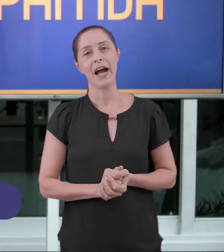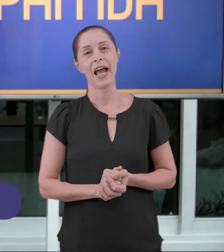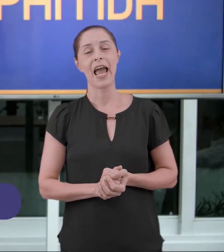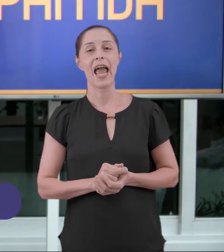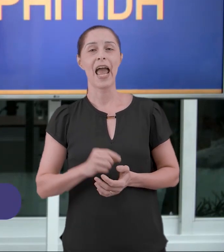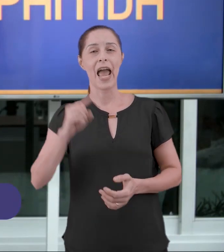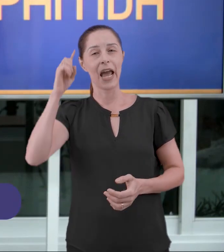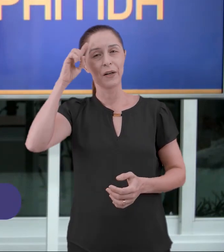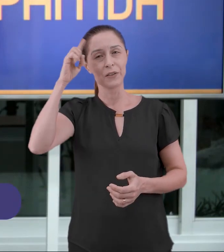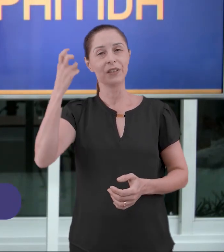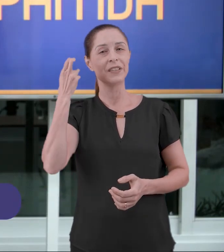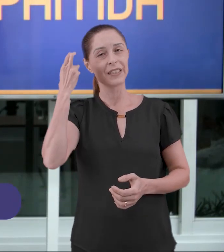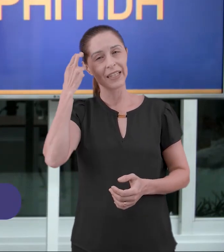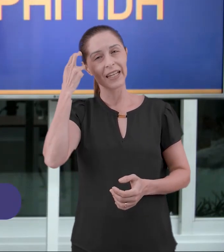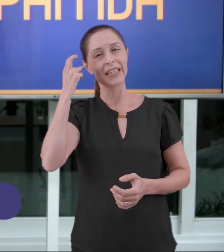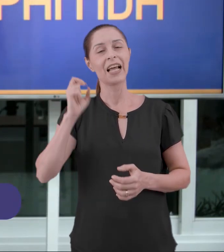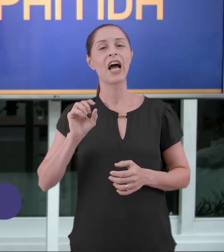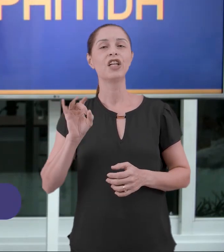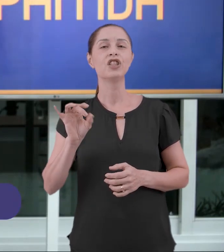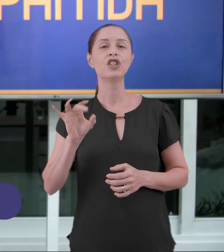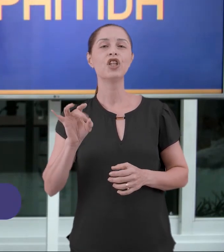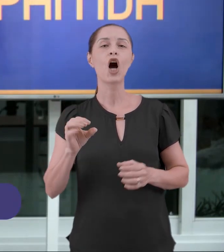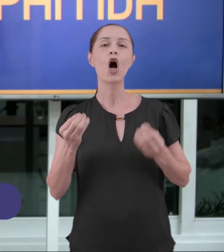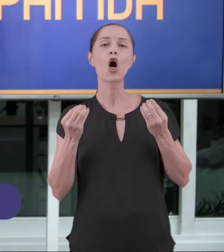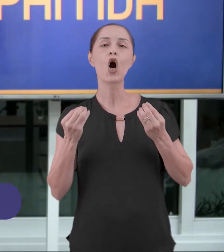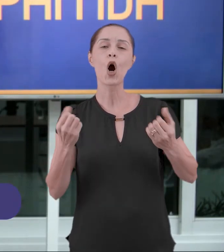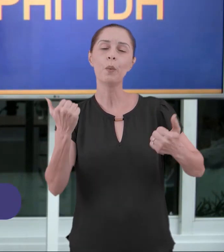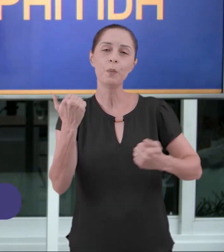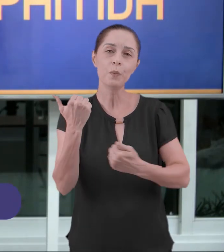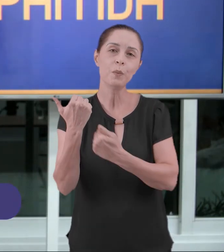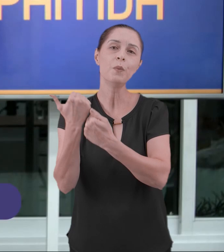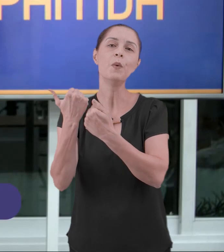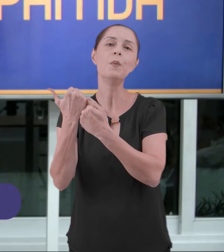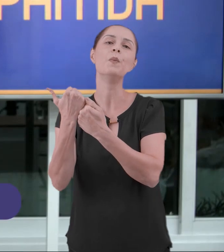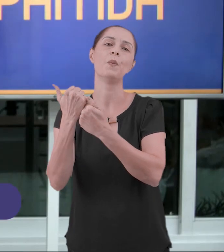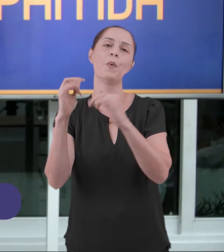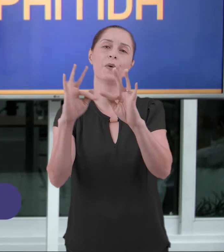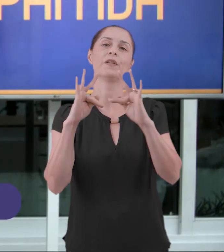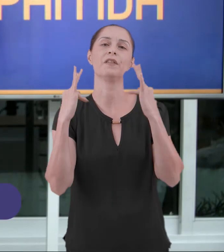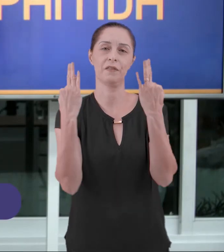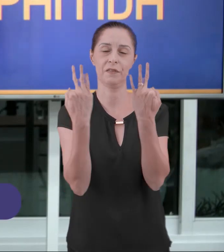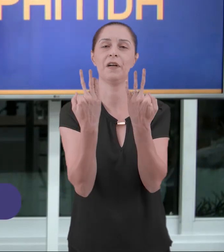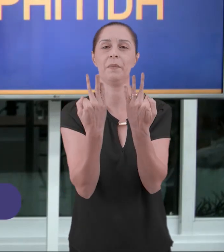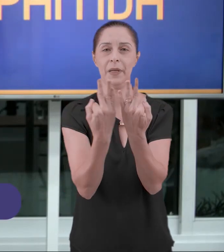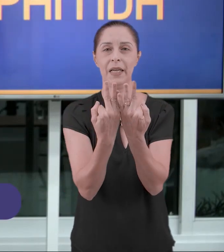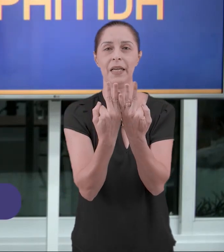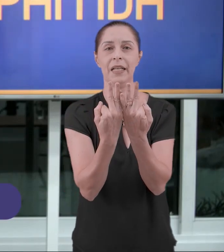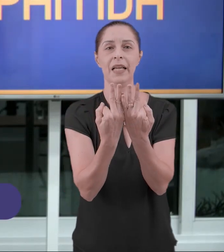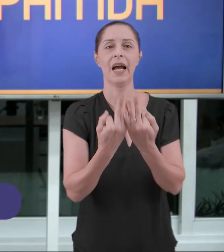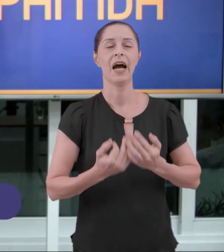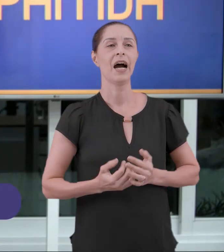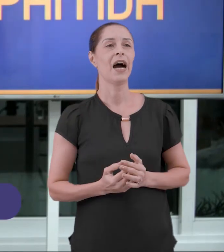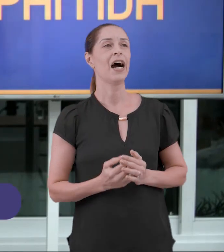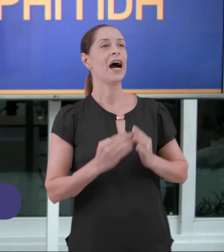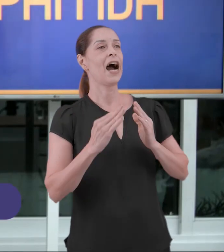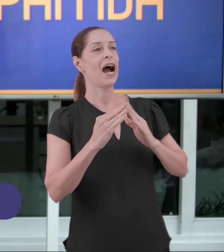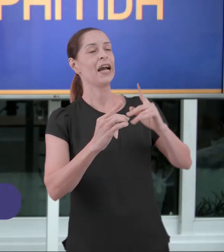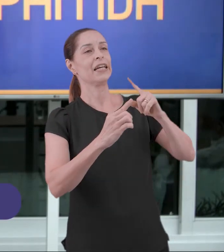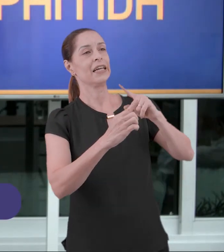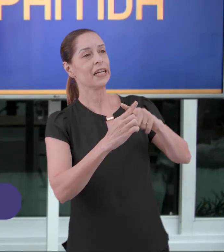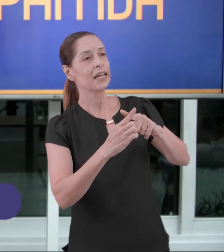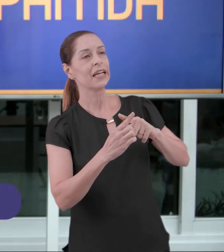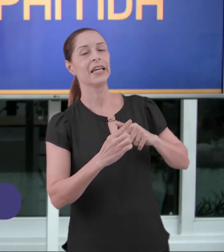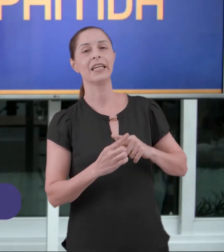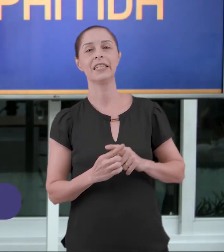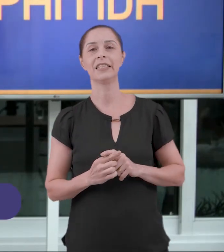dia específico, quinta-feira, falará sobre como a gente pode manter as famílias como igreja, como como